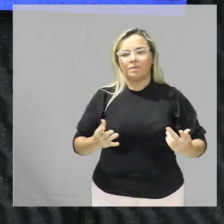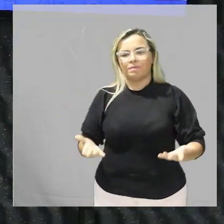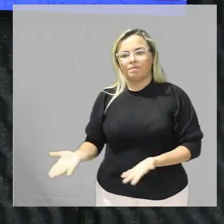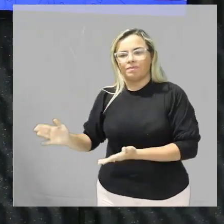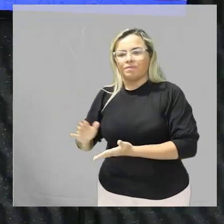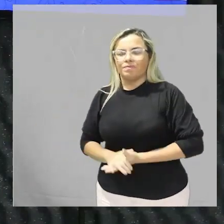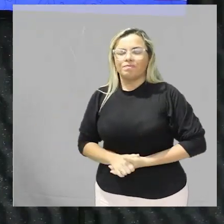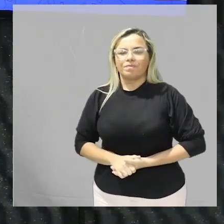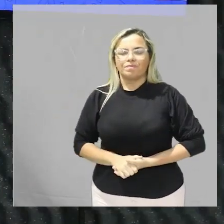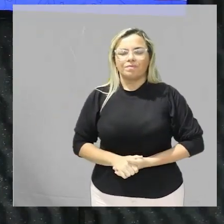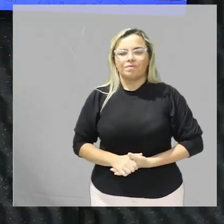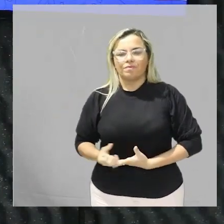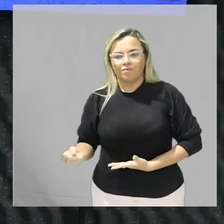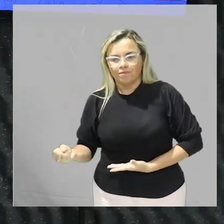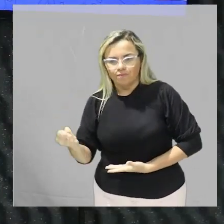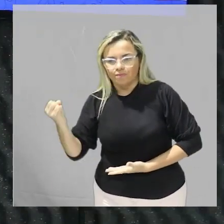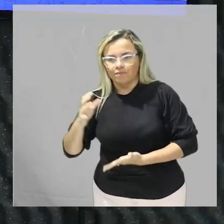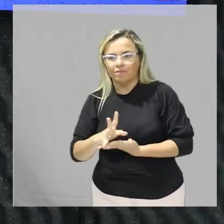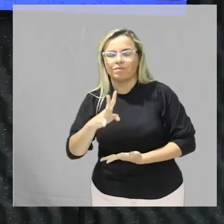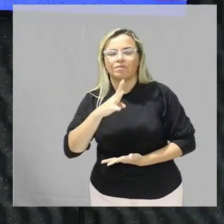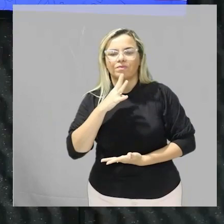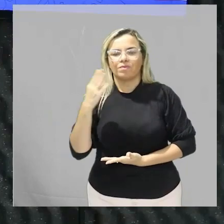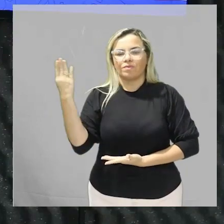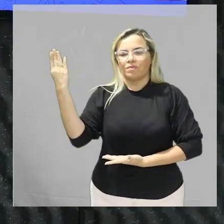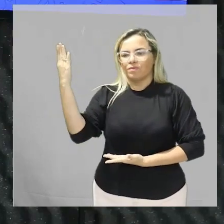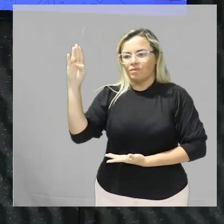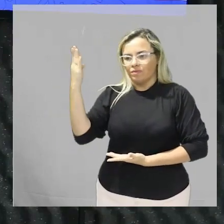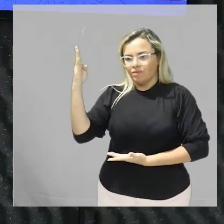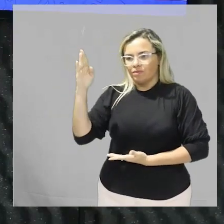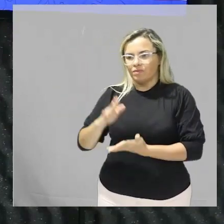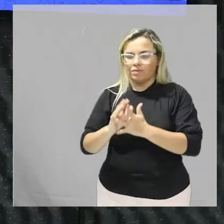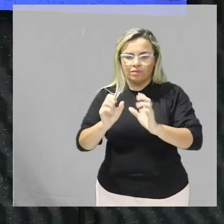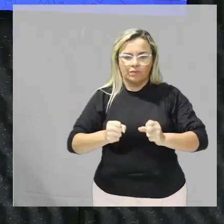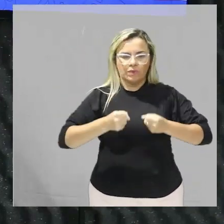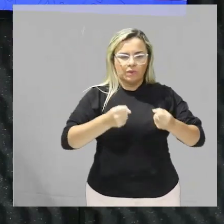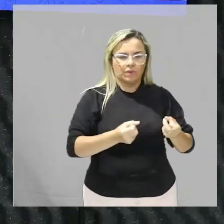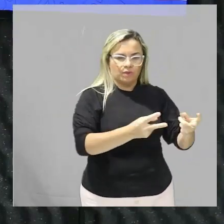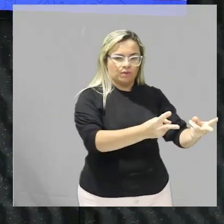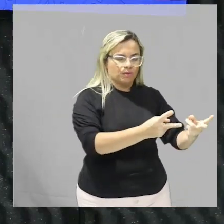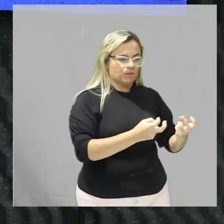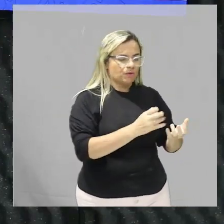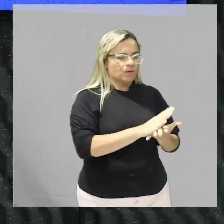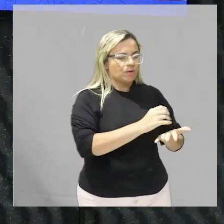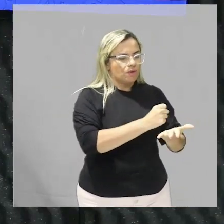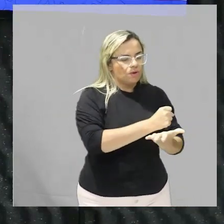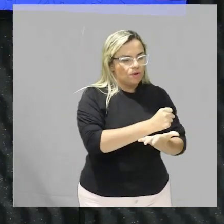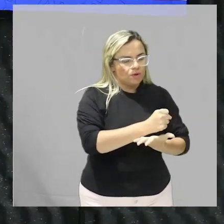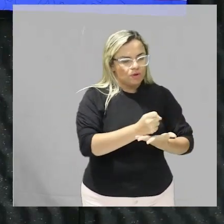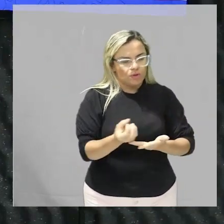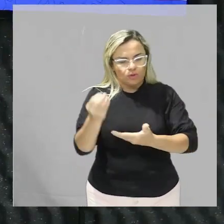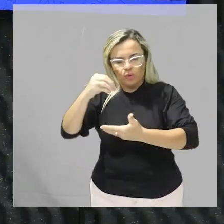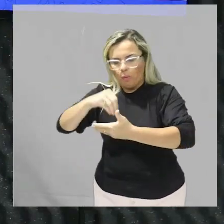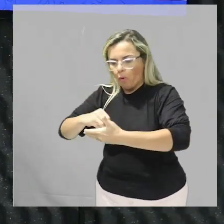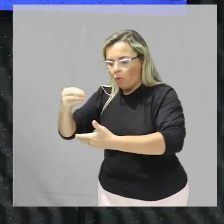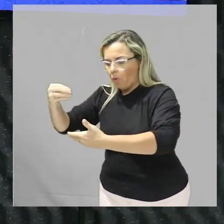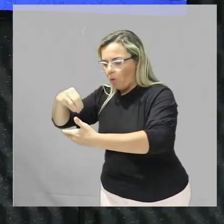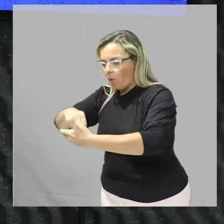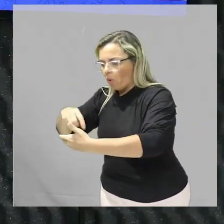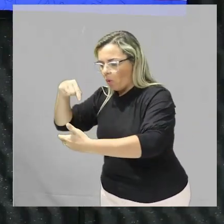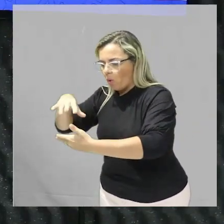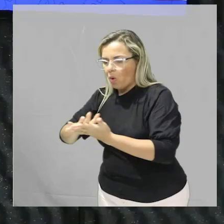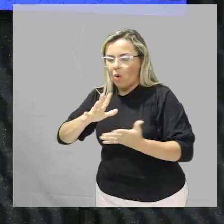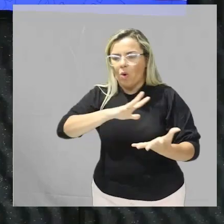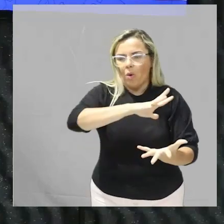humana. A importância do conhecimento biológico pode ser percebida desde a base do que compõe o